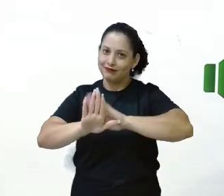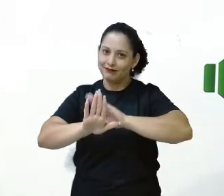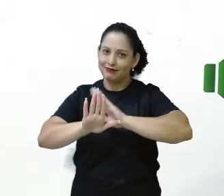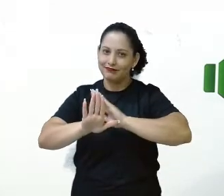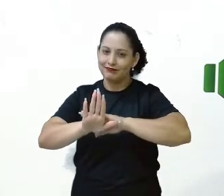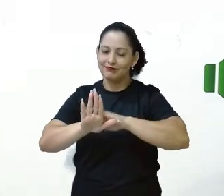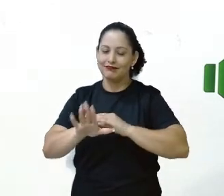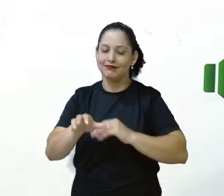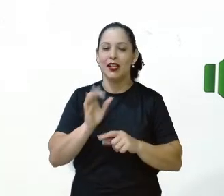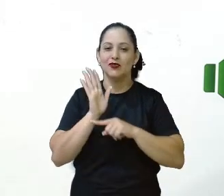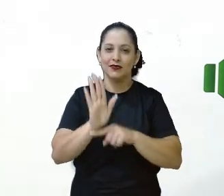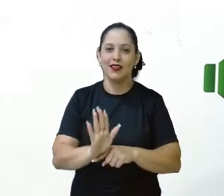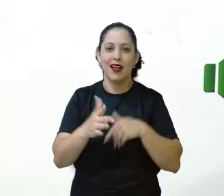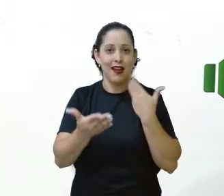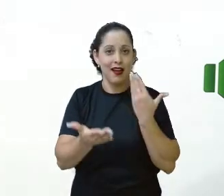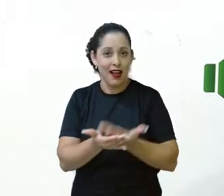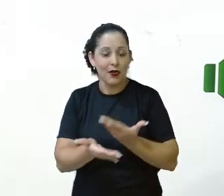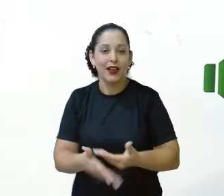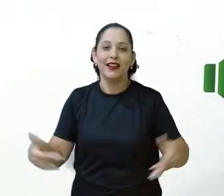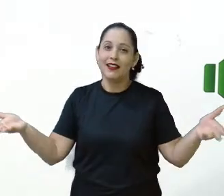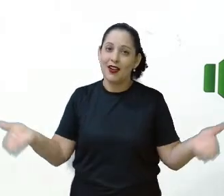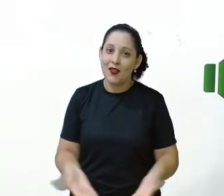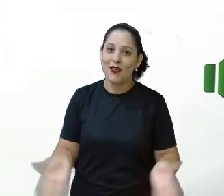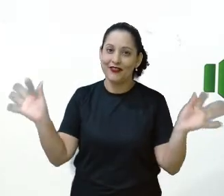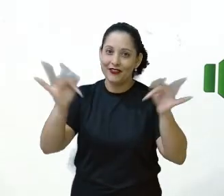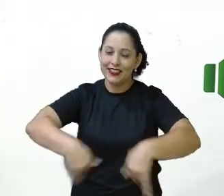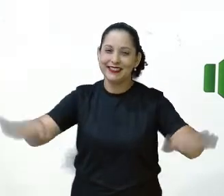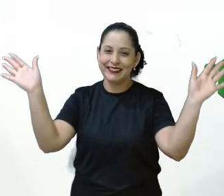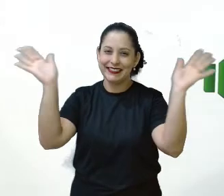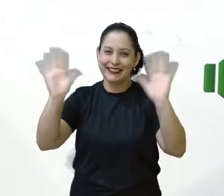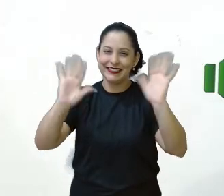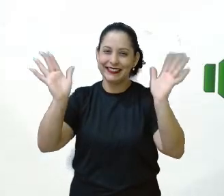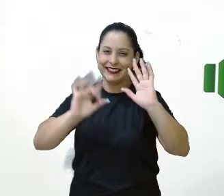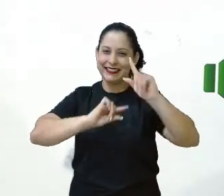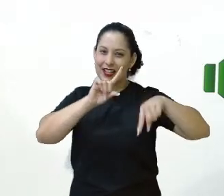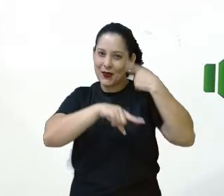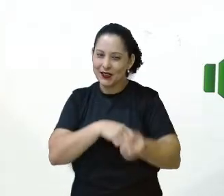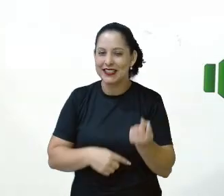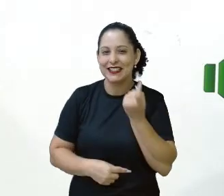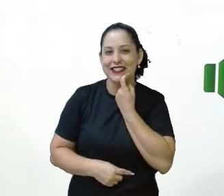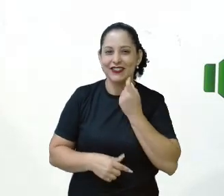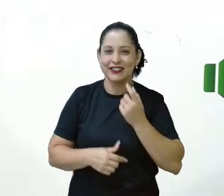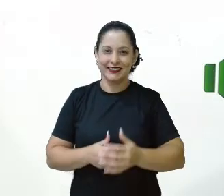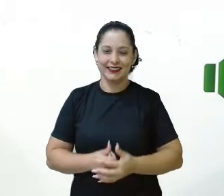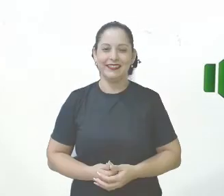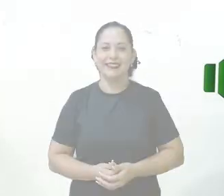técnica aí da nossa aula. E a gente está se despedindo. Até a próxima sexta-feira.